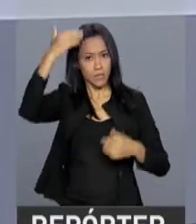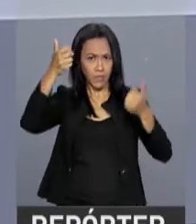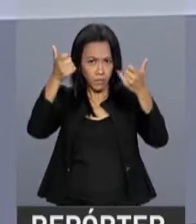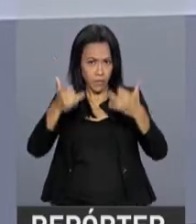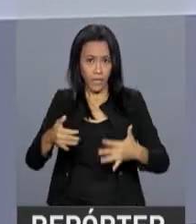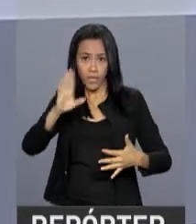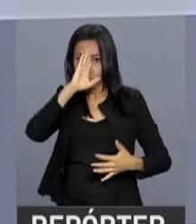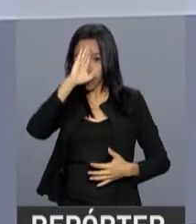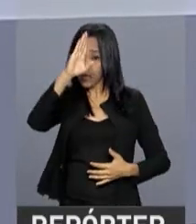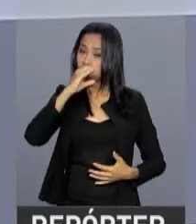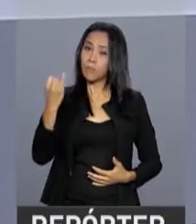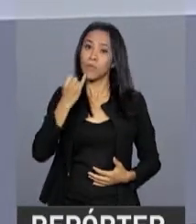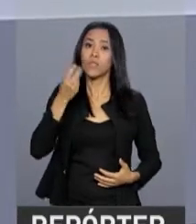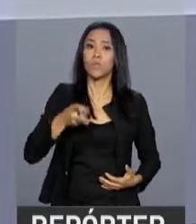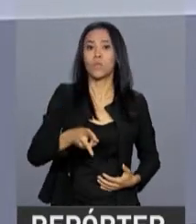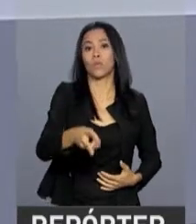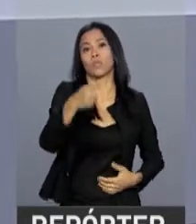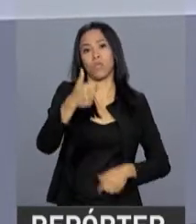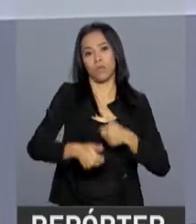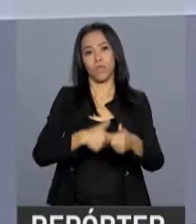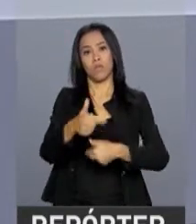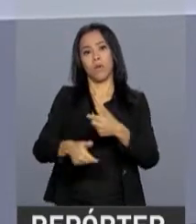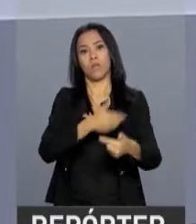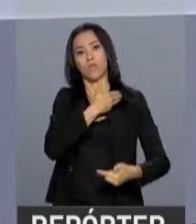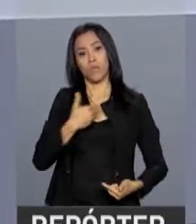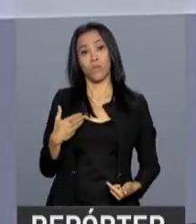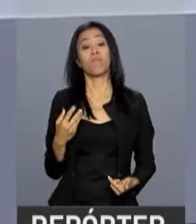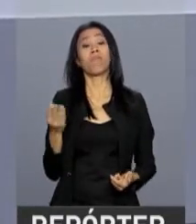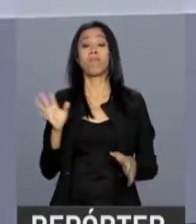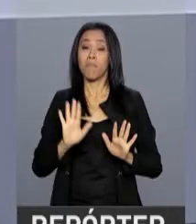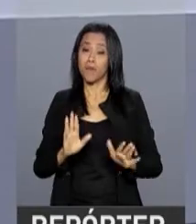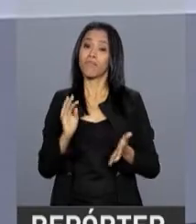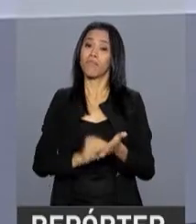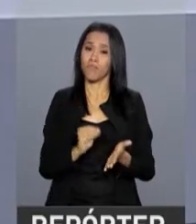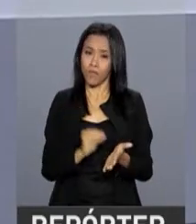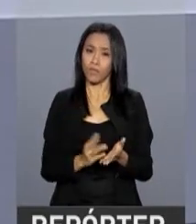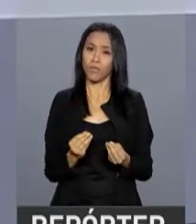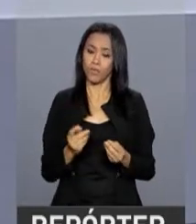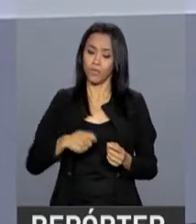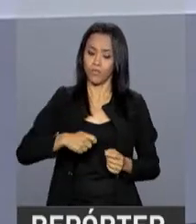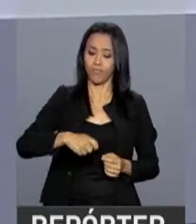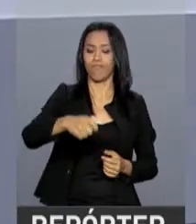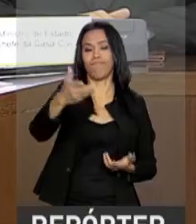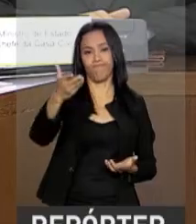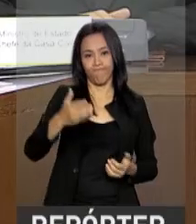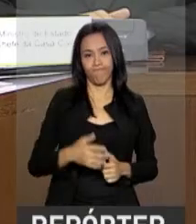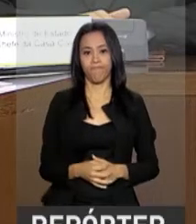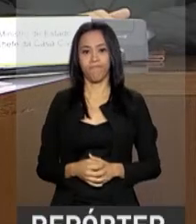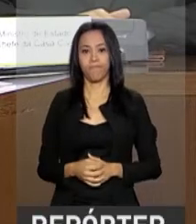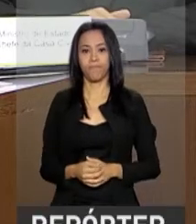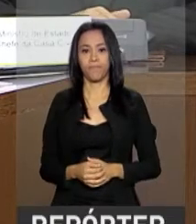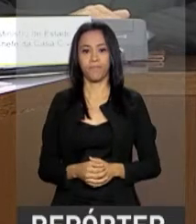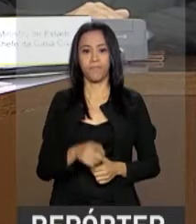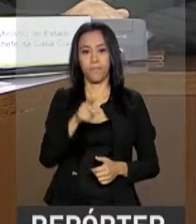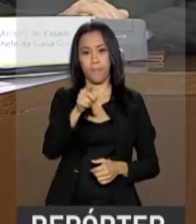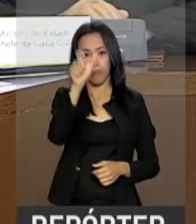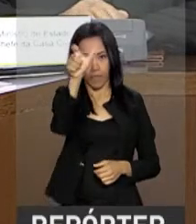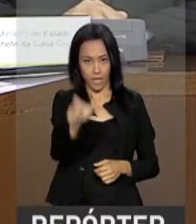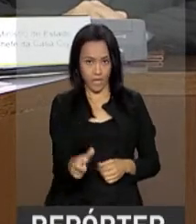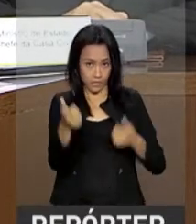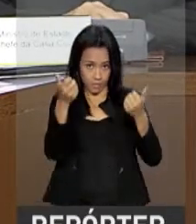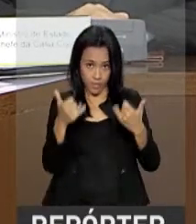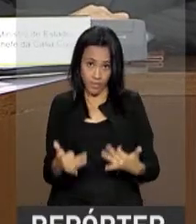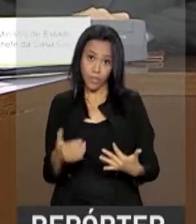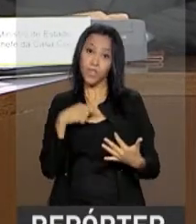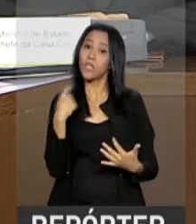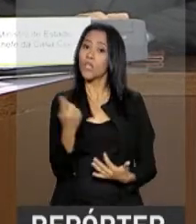continuidade dos trabalhos do governo e que ainda há muito o que fazer nos próximos meses que nós possamos